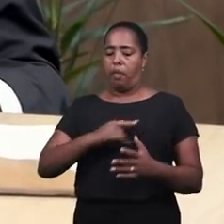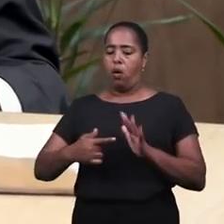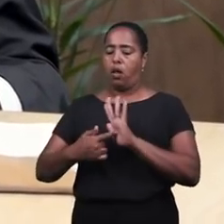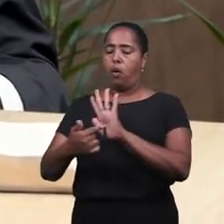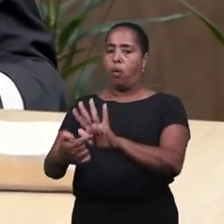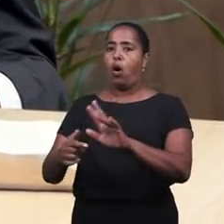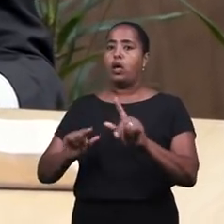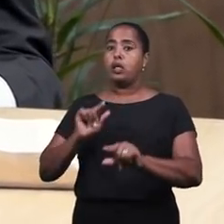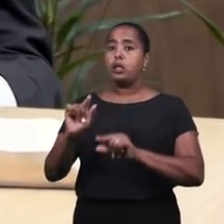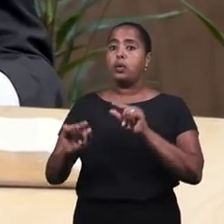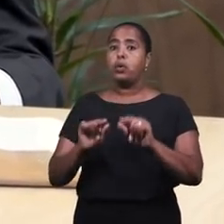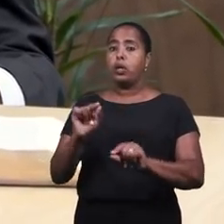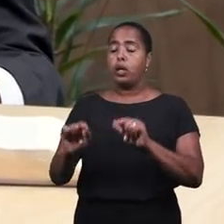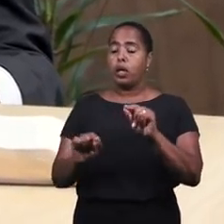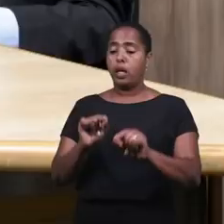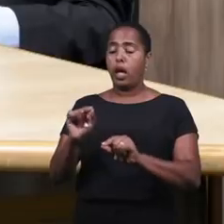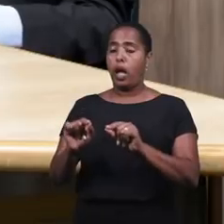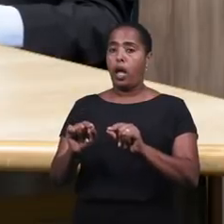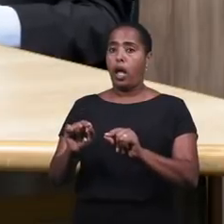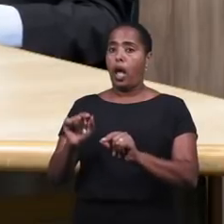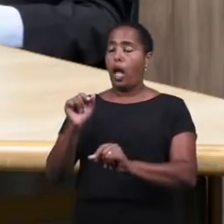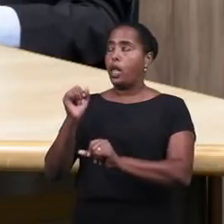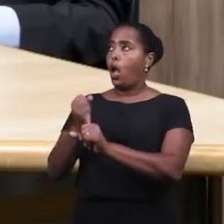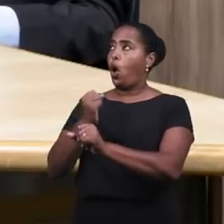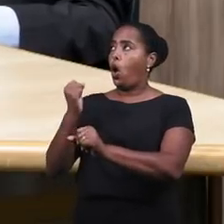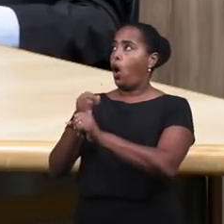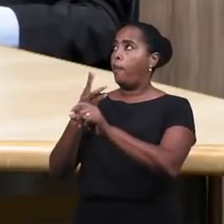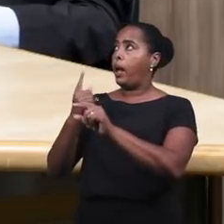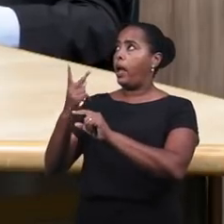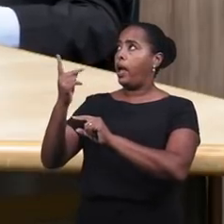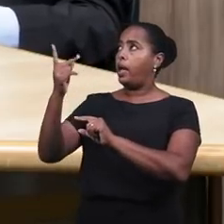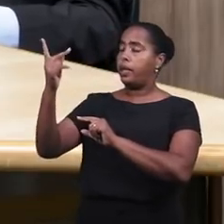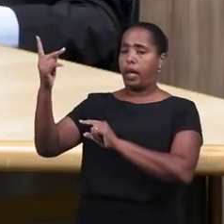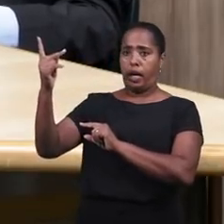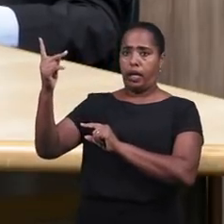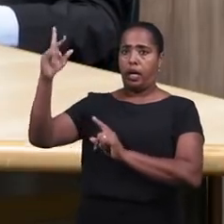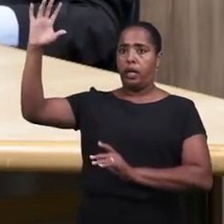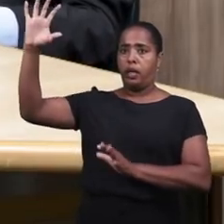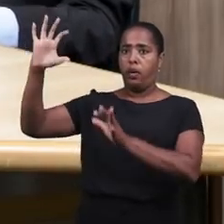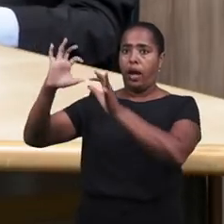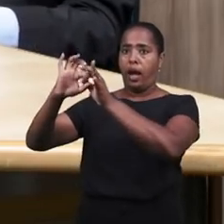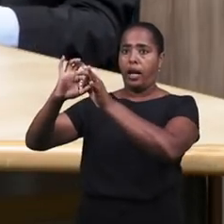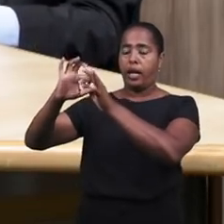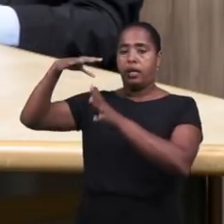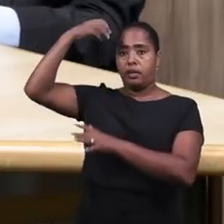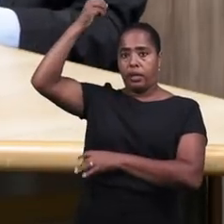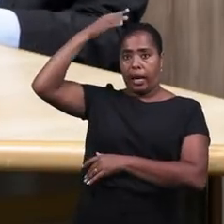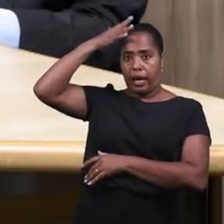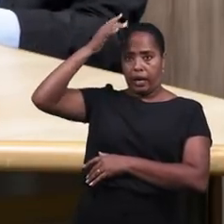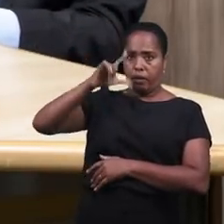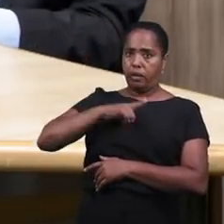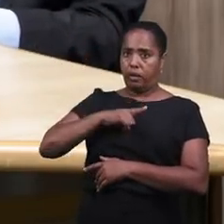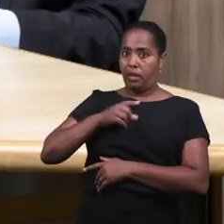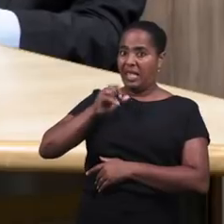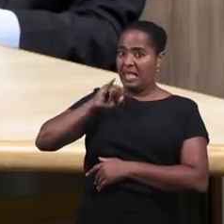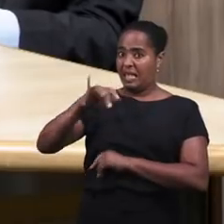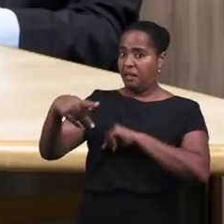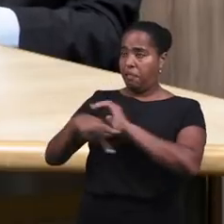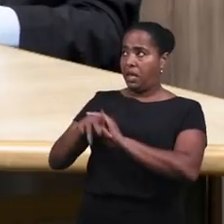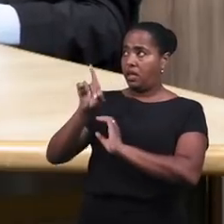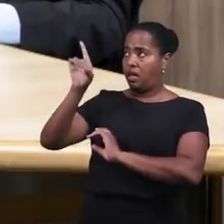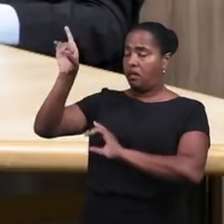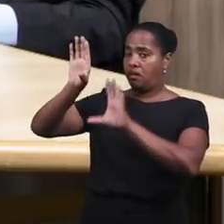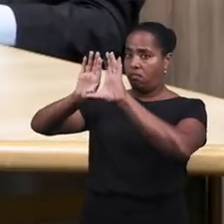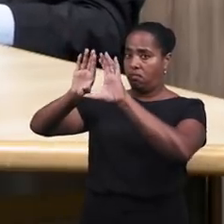refere é uma fé da obra redentora. Então ela está ligada à graça. Se ela é da